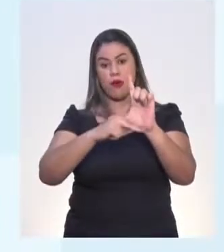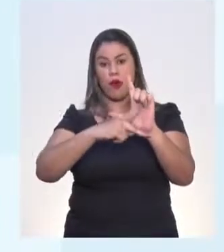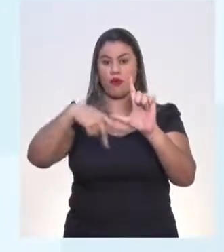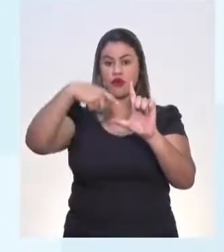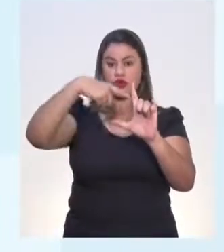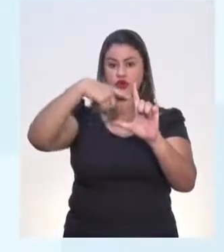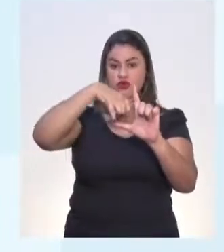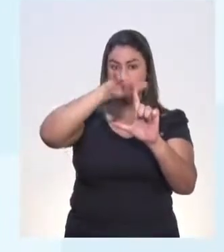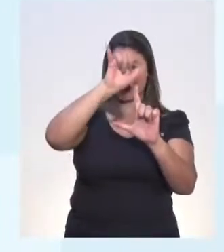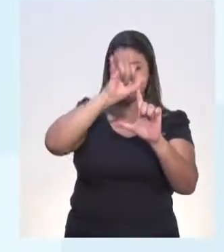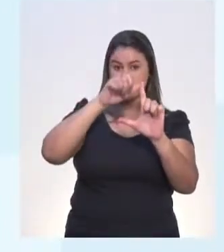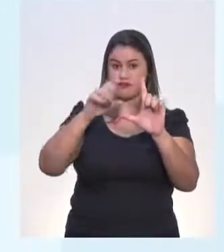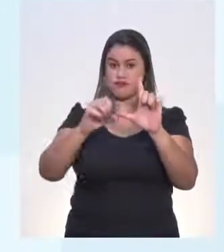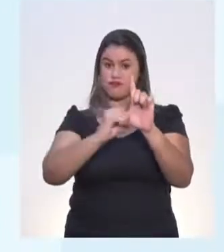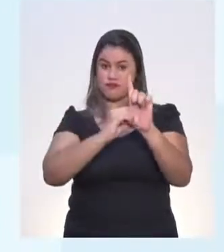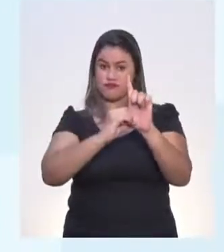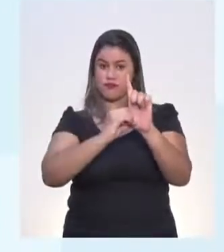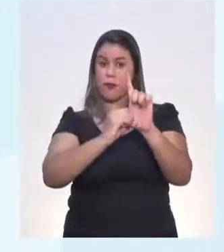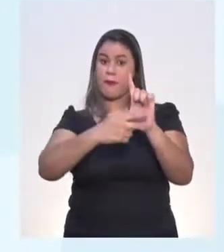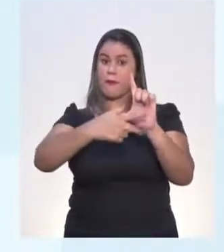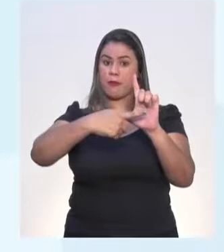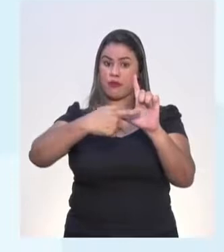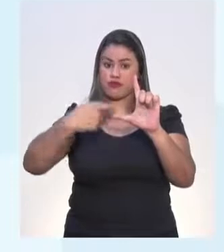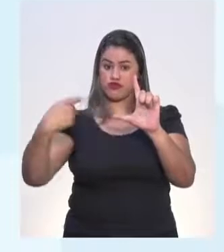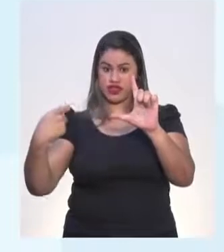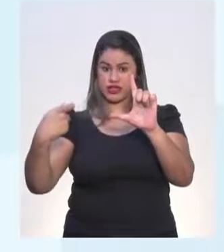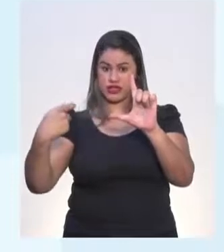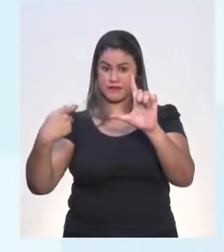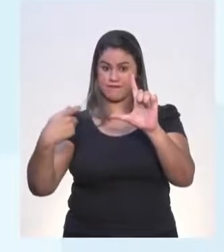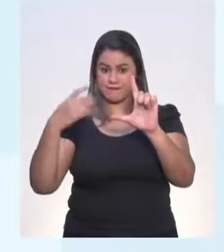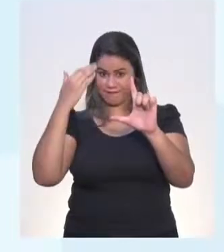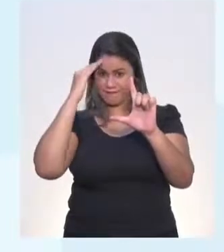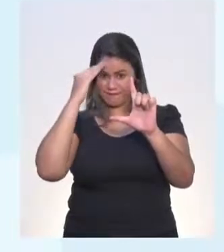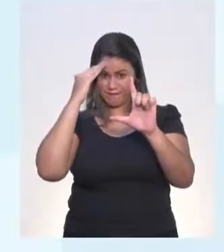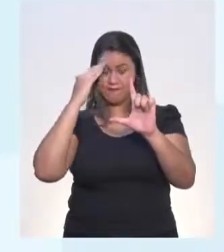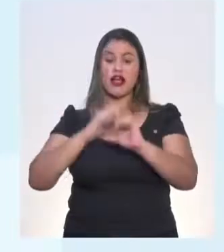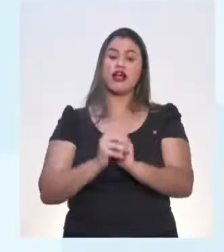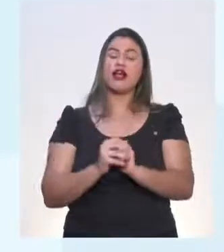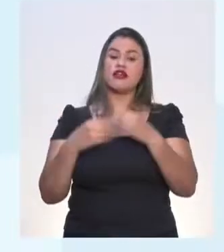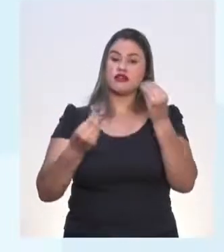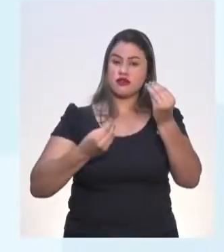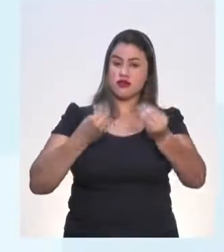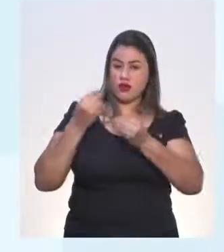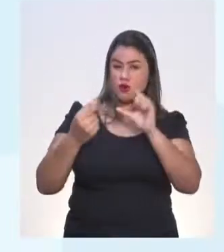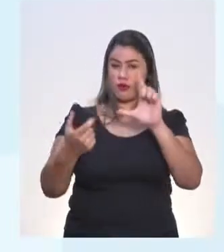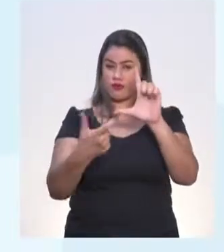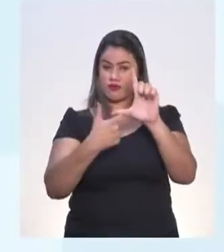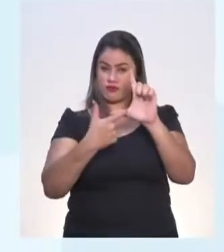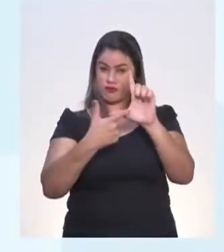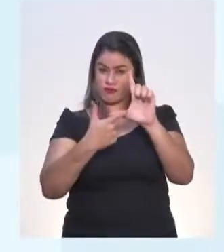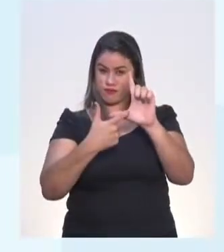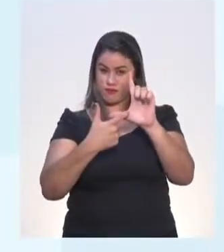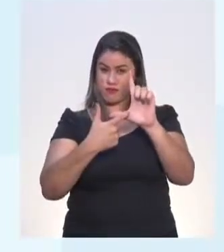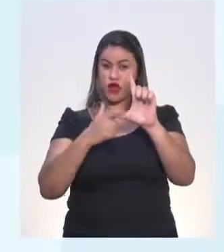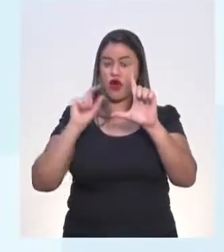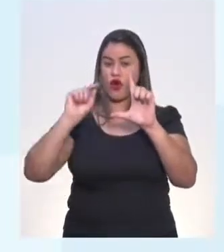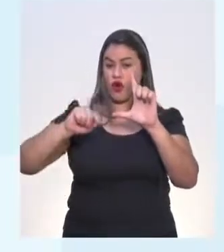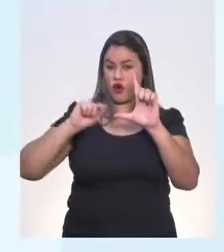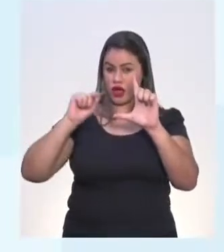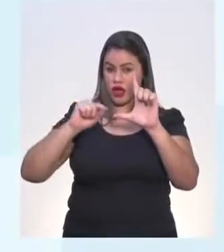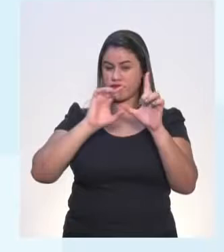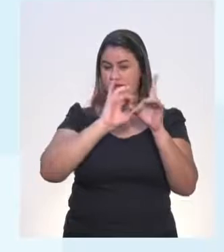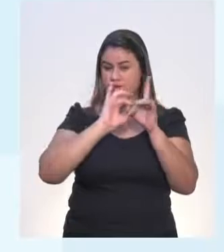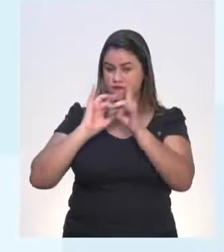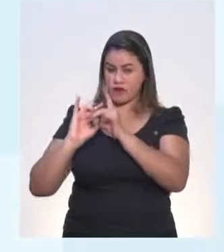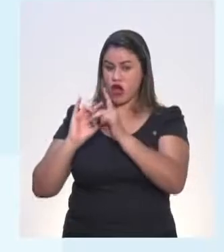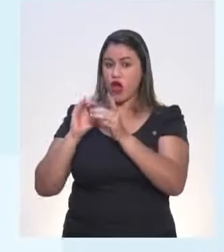o zero para o x aqui na horizontal. Então, esse ponto, né, essa origem que se dá nesse termo, nesse contexto,